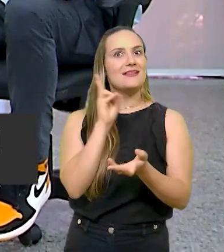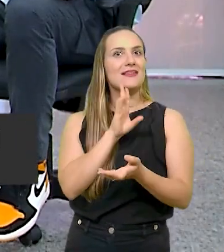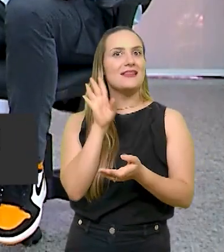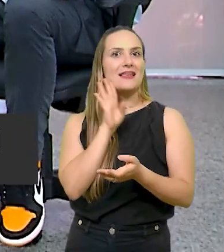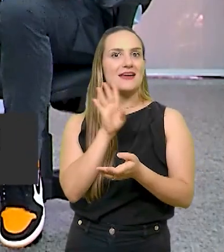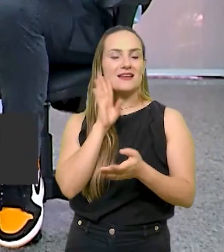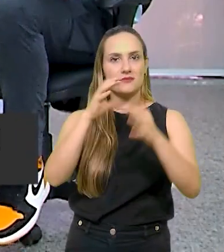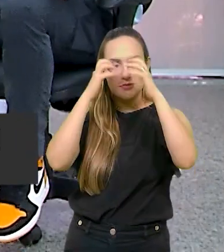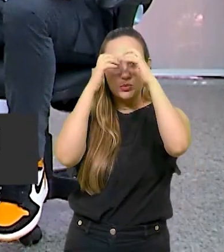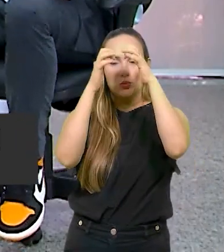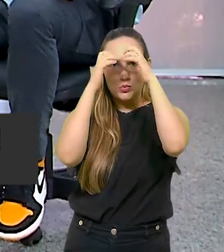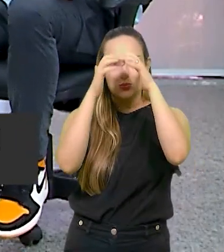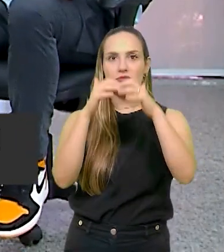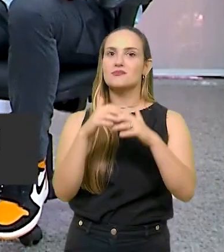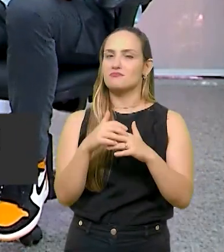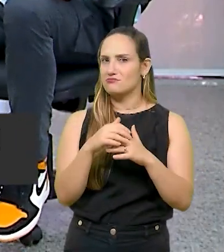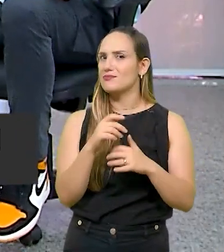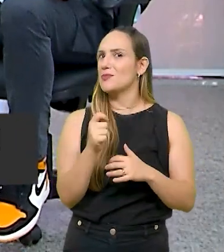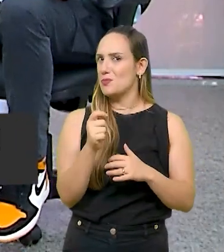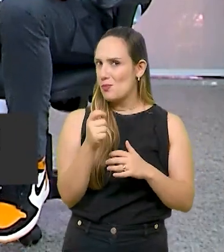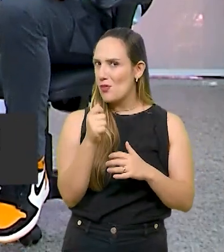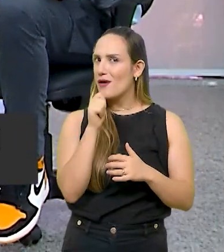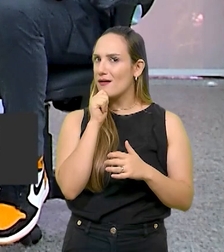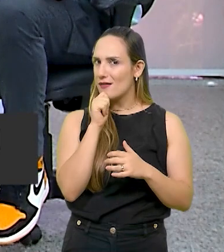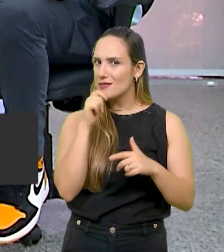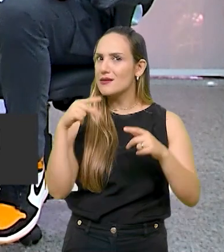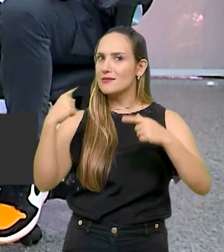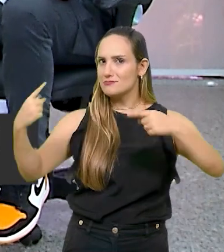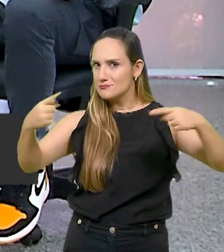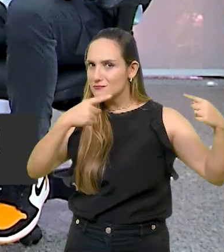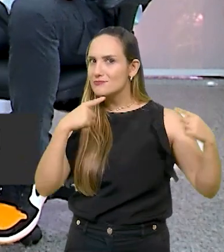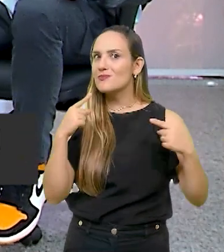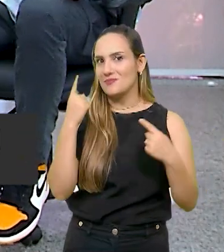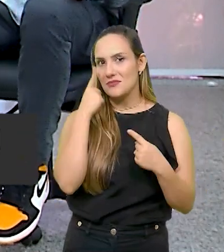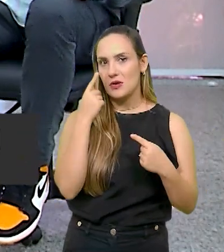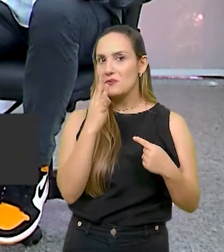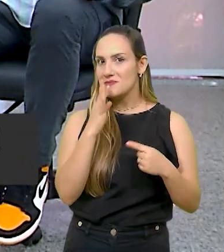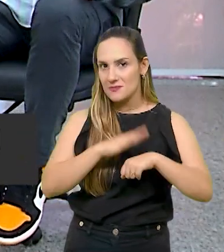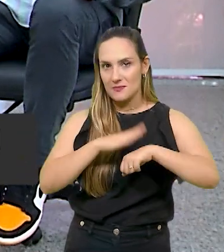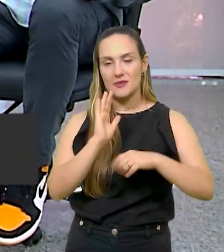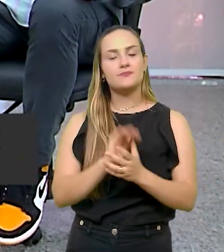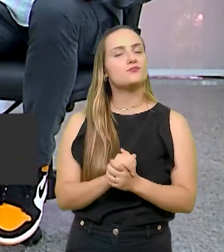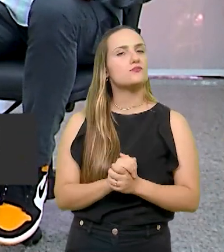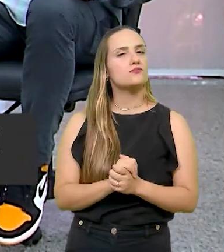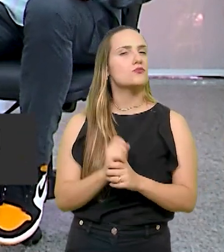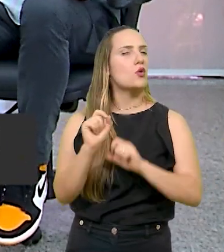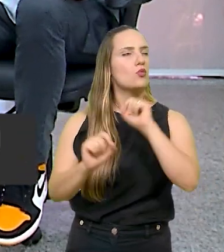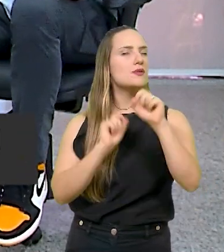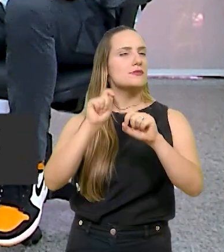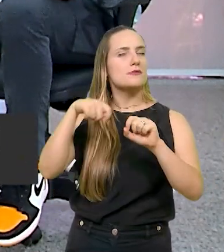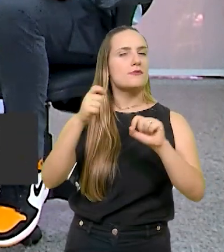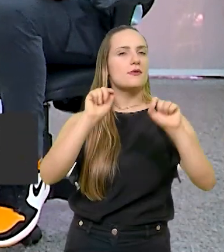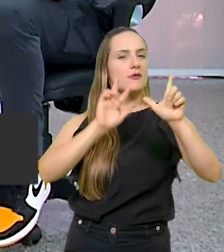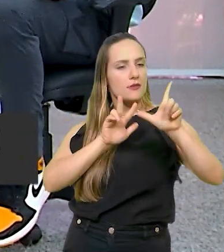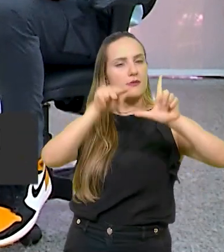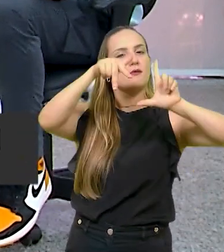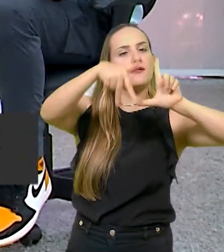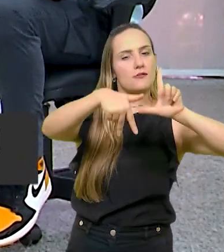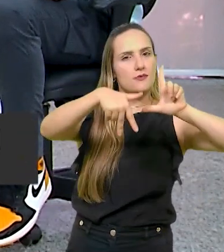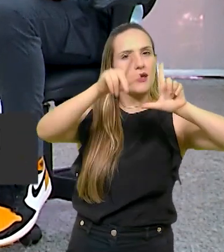ideias, né? A gente sabe tão pouco ainda, né? Exatamente, né? Vamos lá então, professor. Metaverso é um